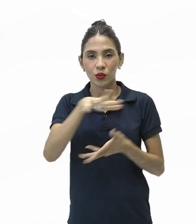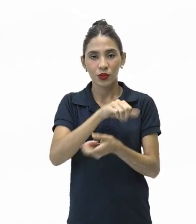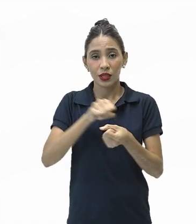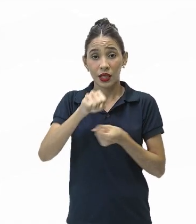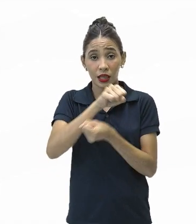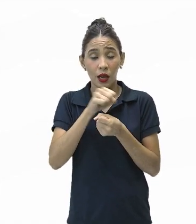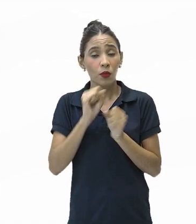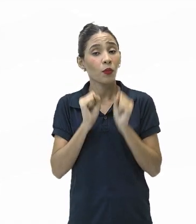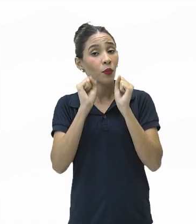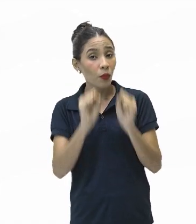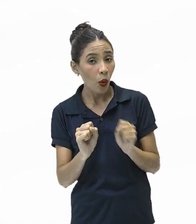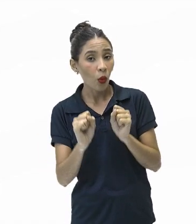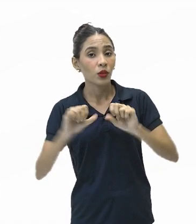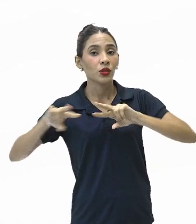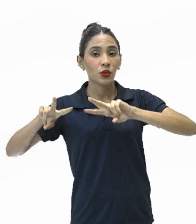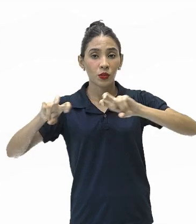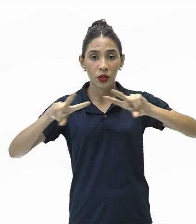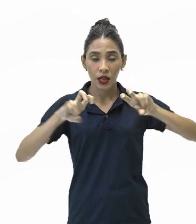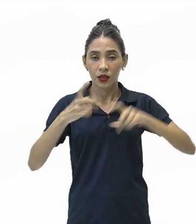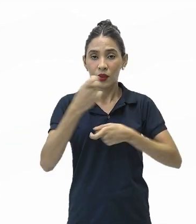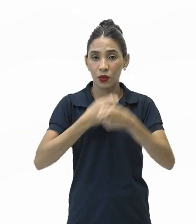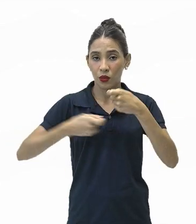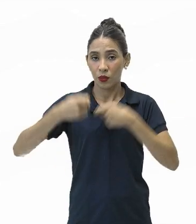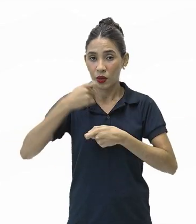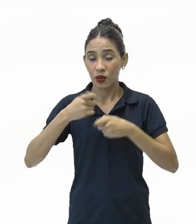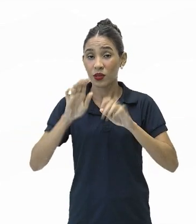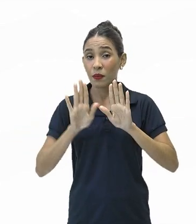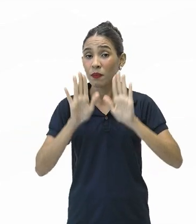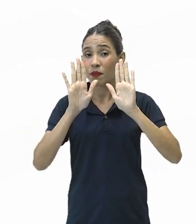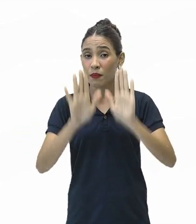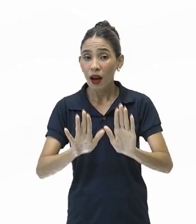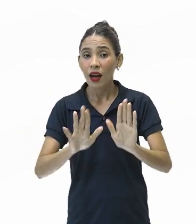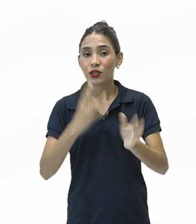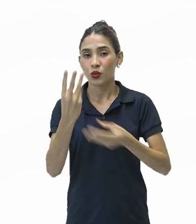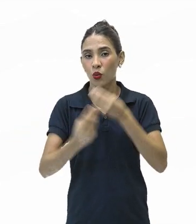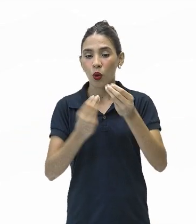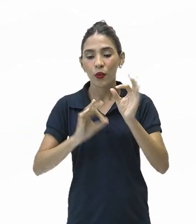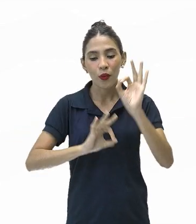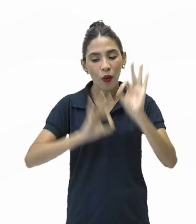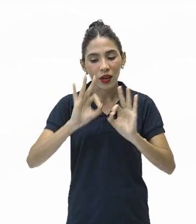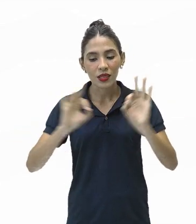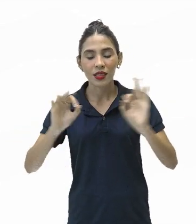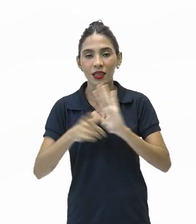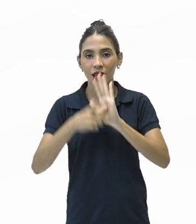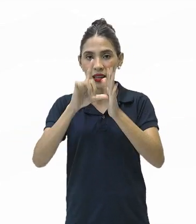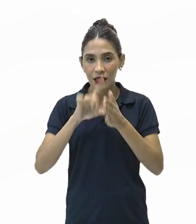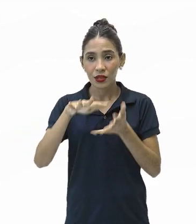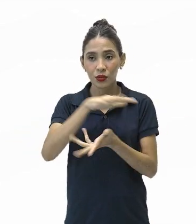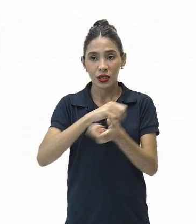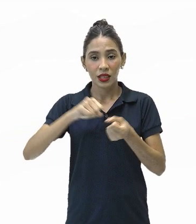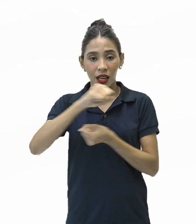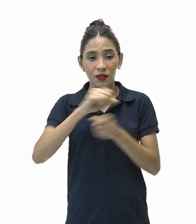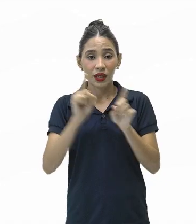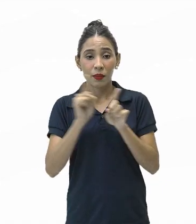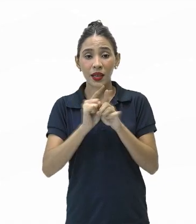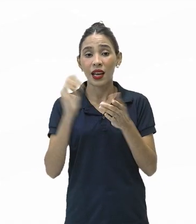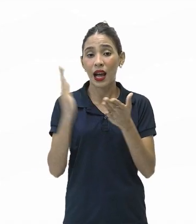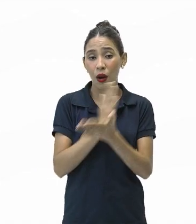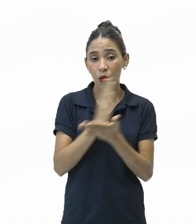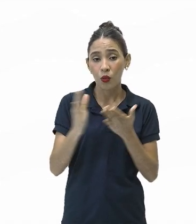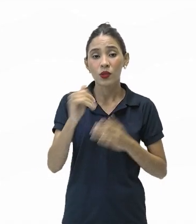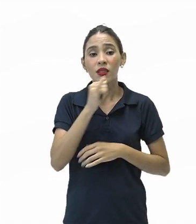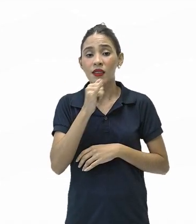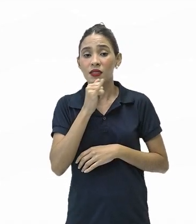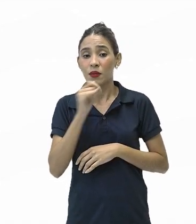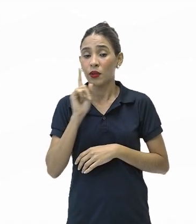onde pode ser explorado economicamente desde que de forma planejada e sustentável. Alguns exemplos trazemos